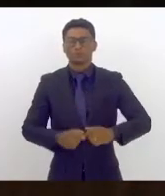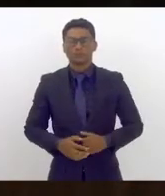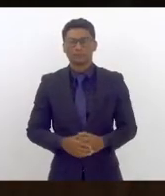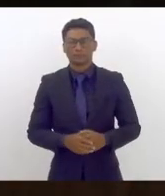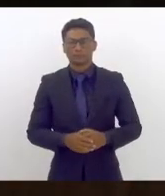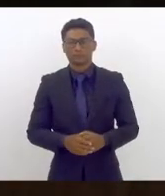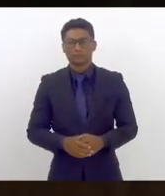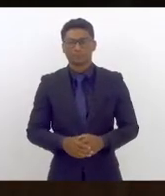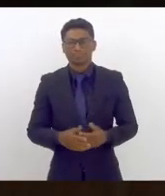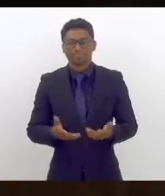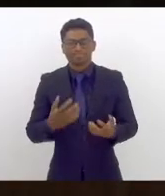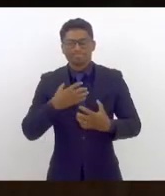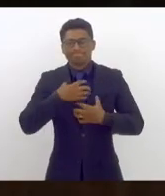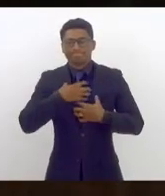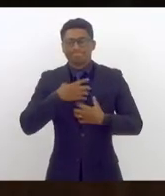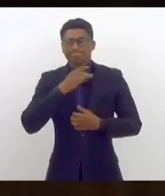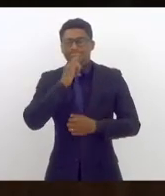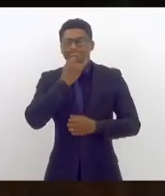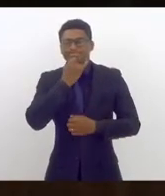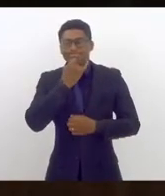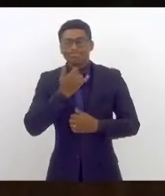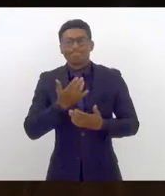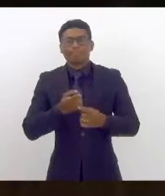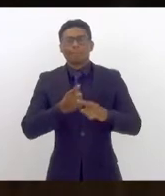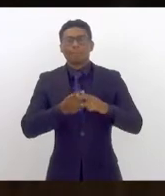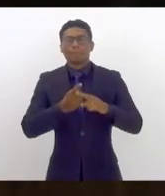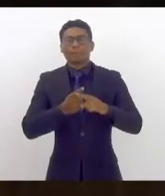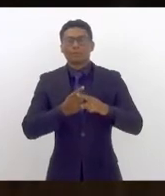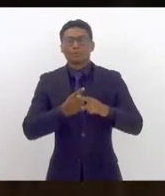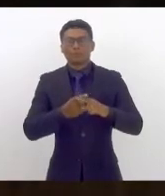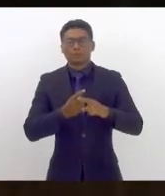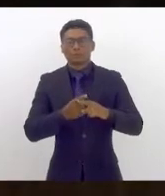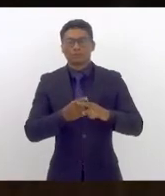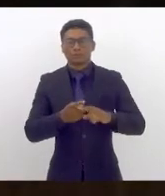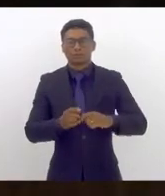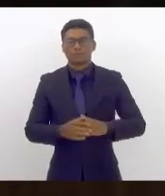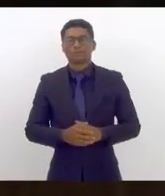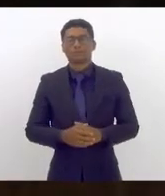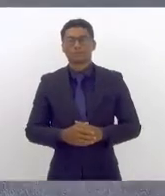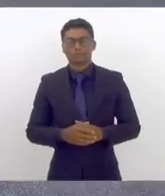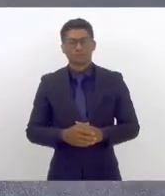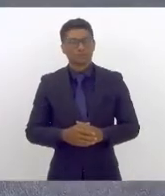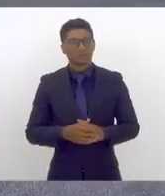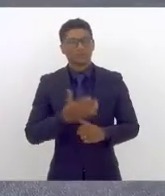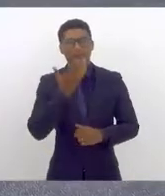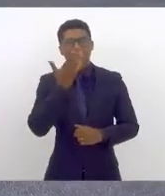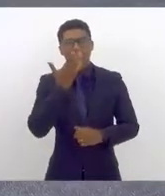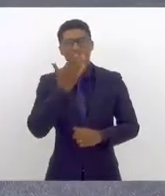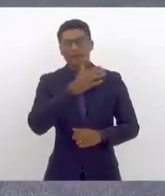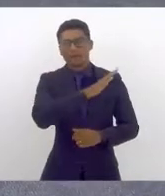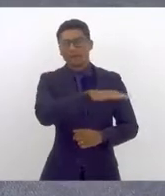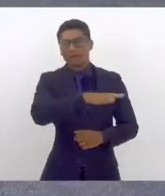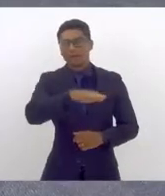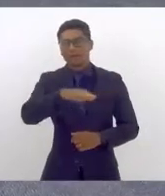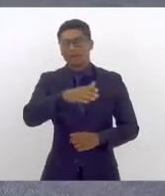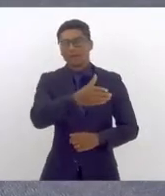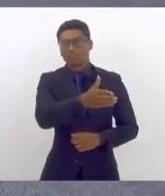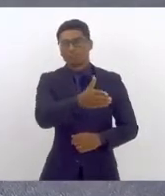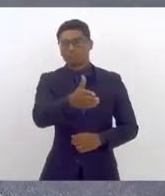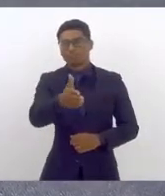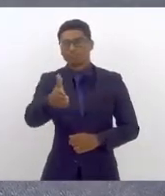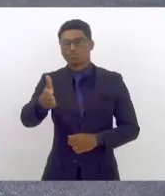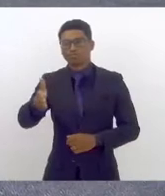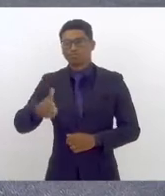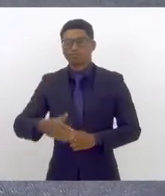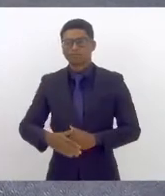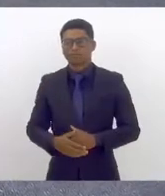é lamentável a situação realmente de crianças que não